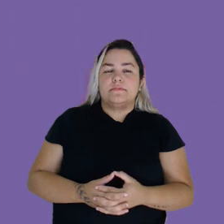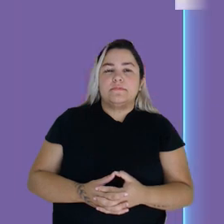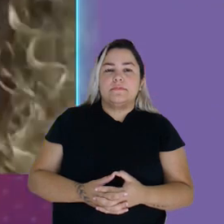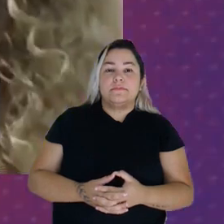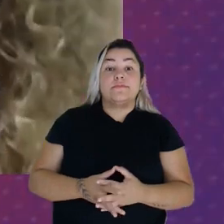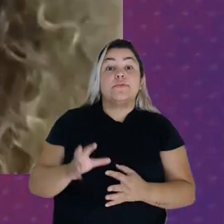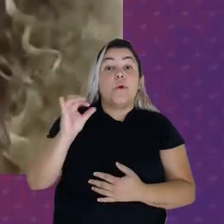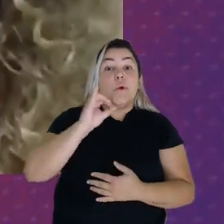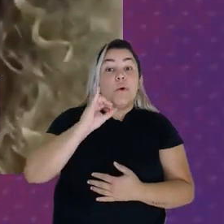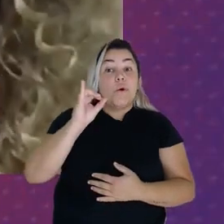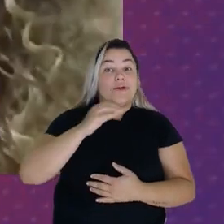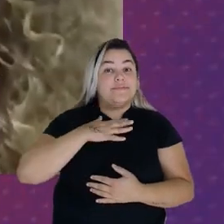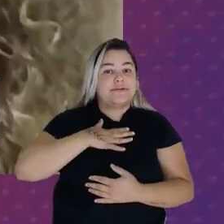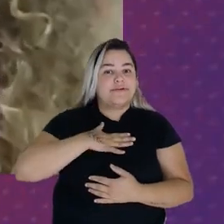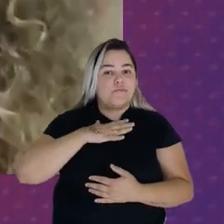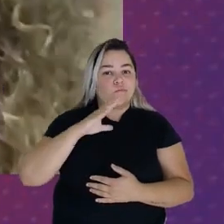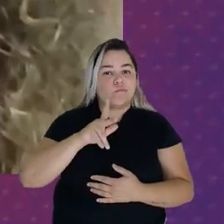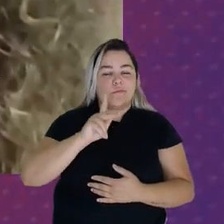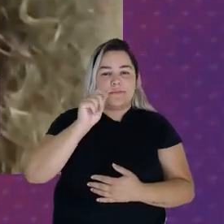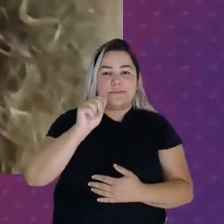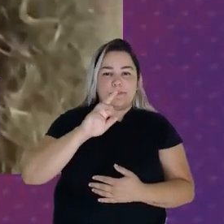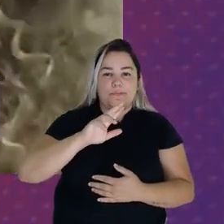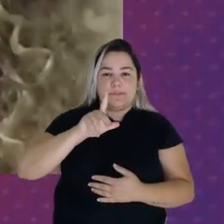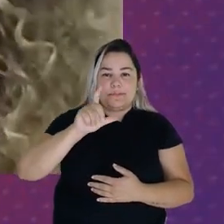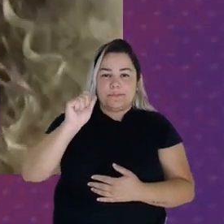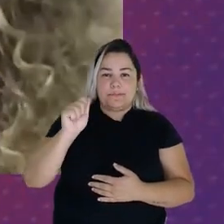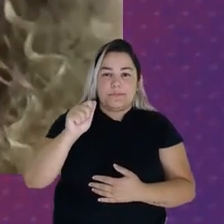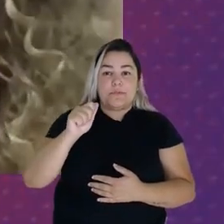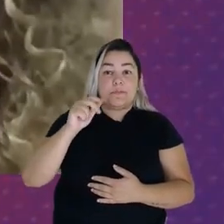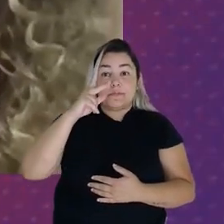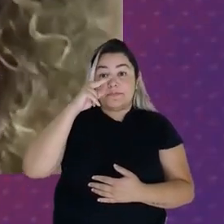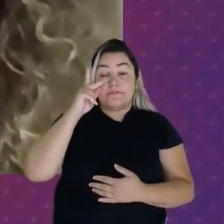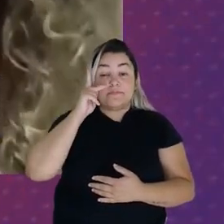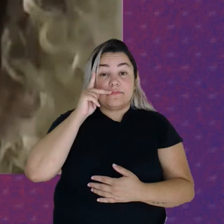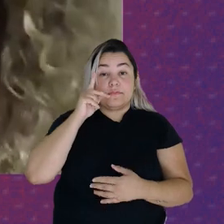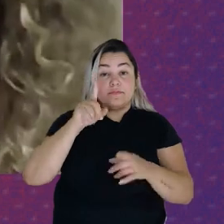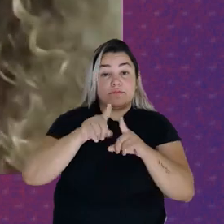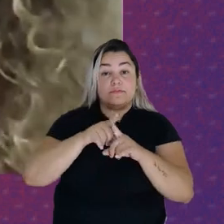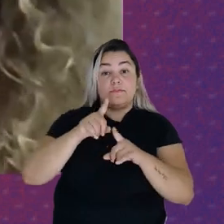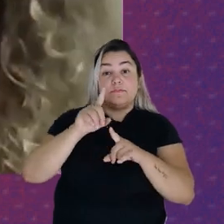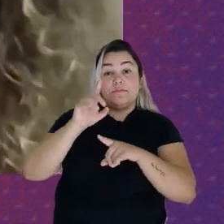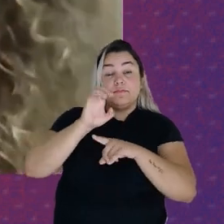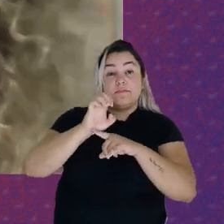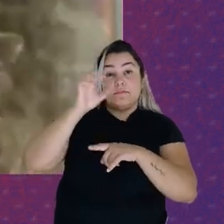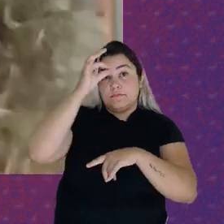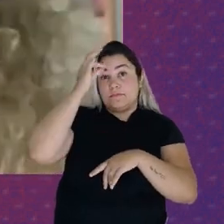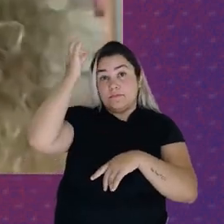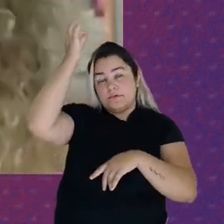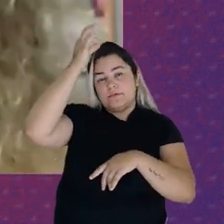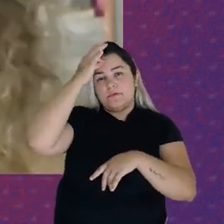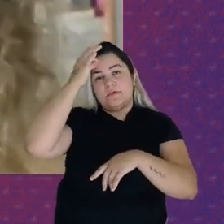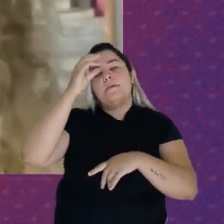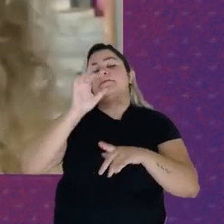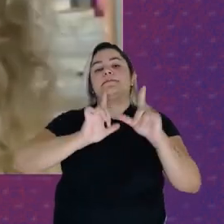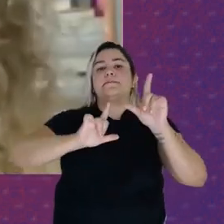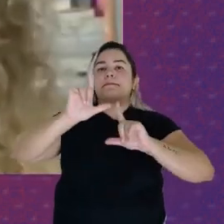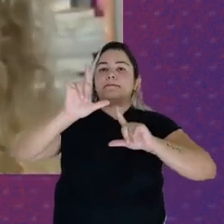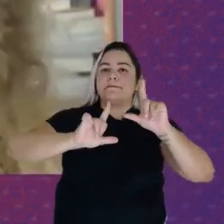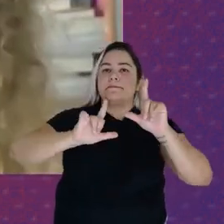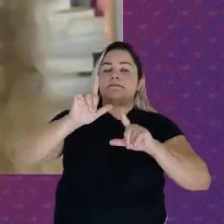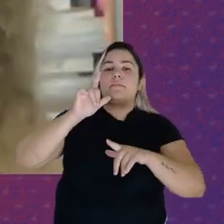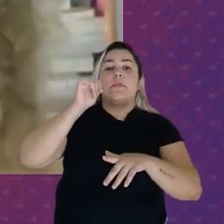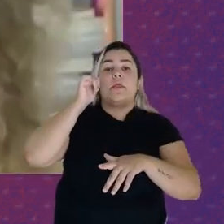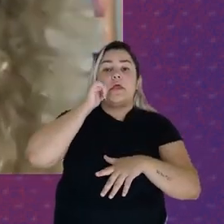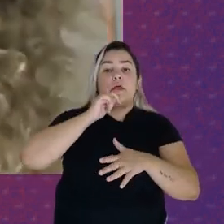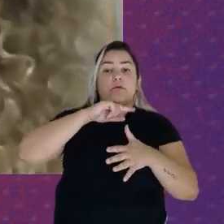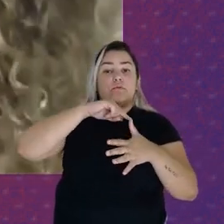Olá, muito prazer. Eu sou Carla Silva Coser, vereadora aqui da cidade de Vitória, capital do Espírito Santo, e estou com vocês hoje no TV Elas por Elas para falar